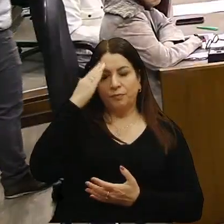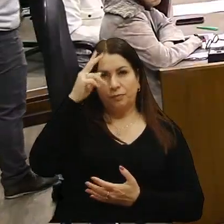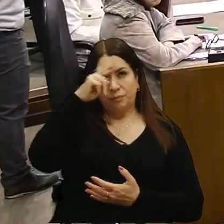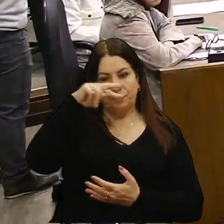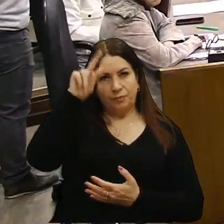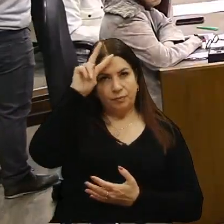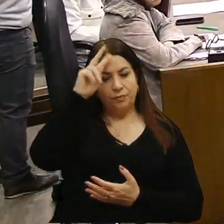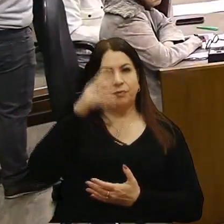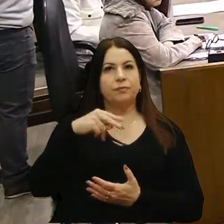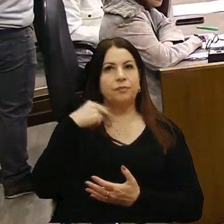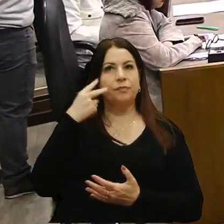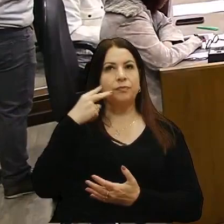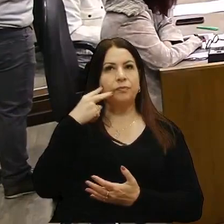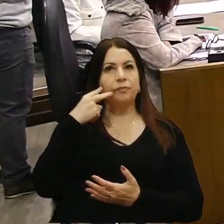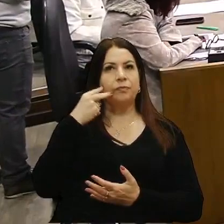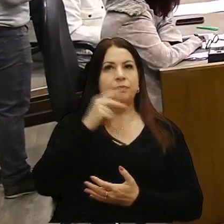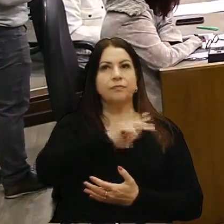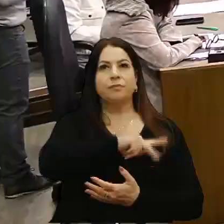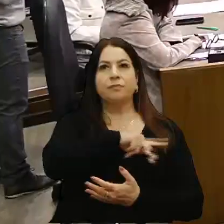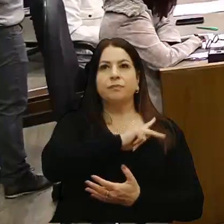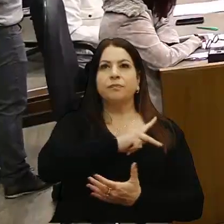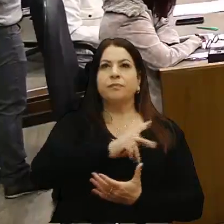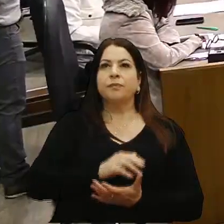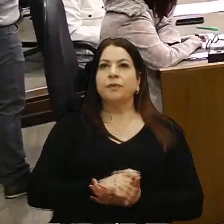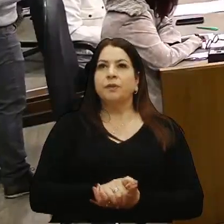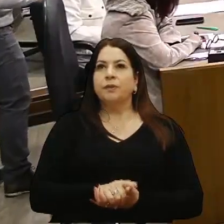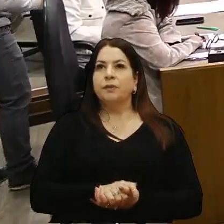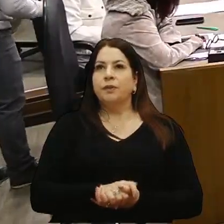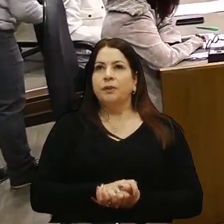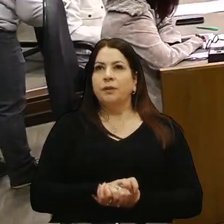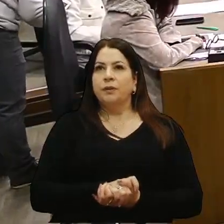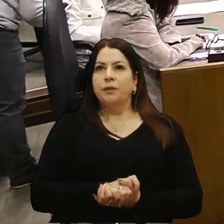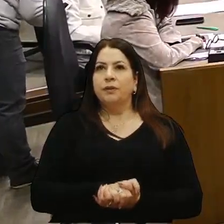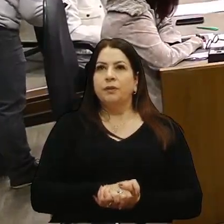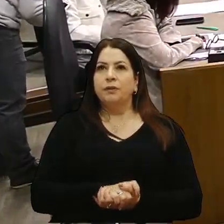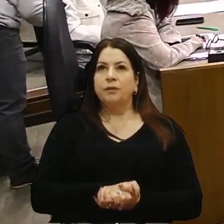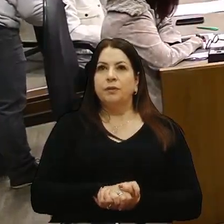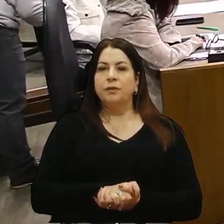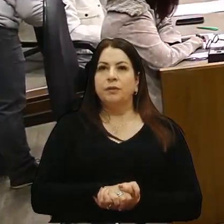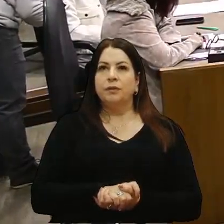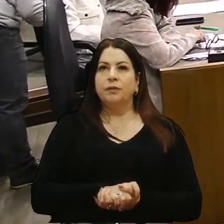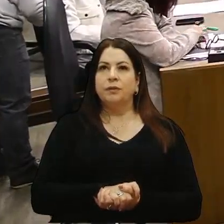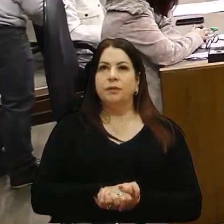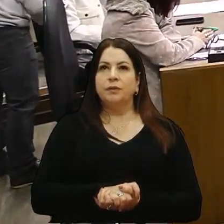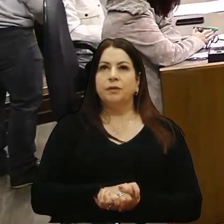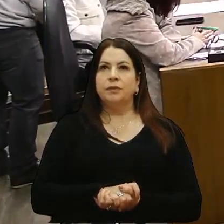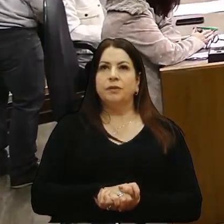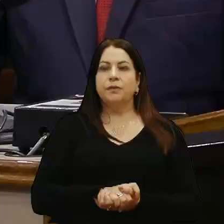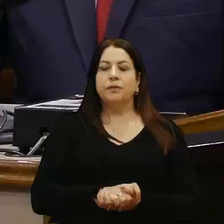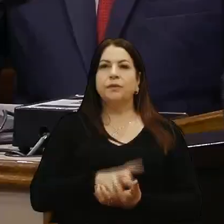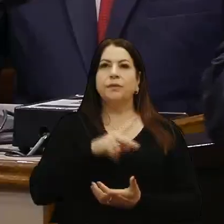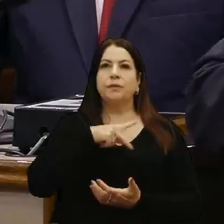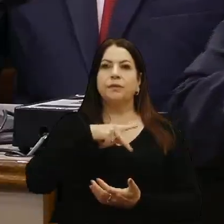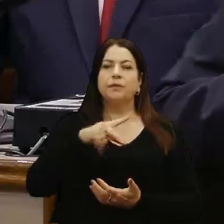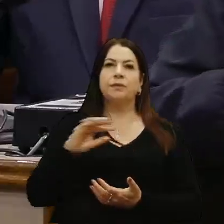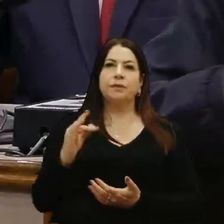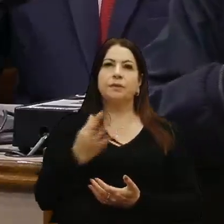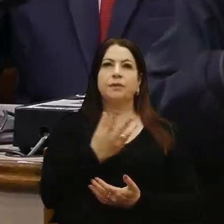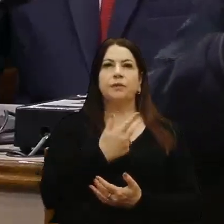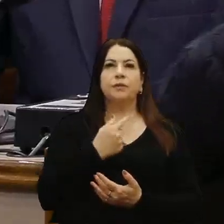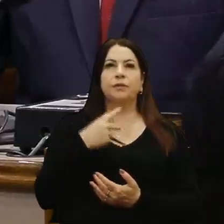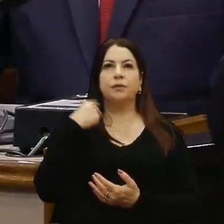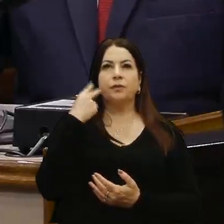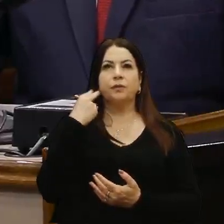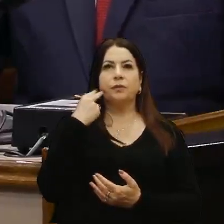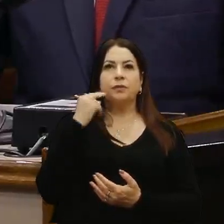Edson. Com a palavra, vereador Pedro Rodrigues. Senhor presidente, nobres